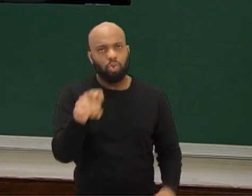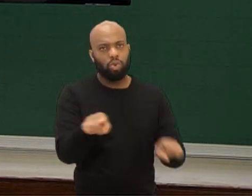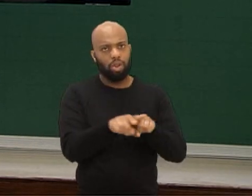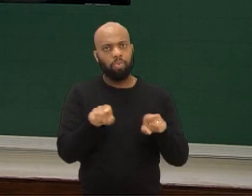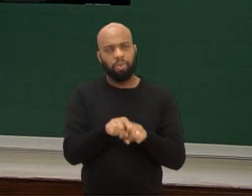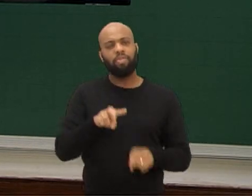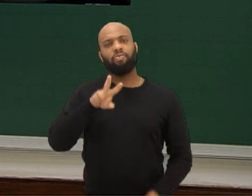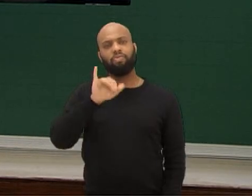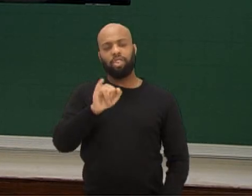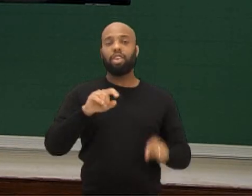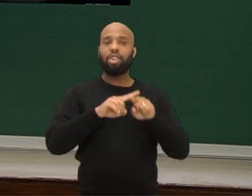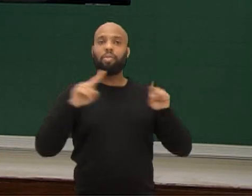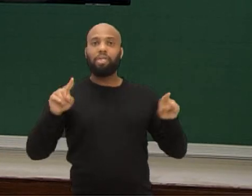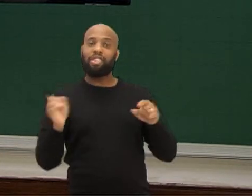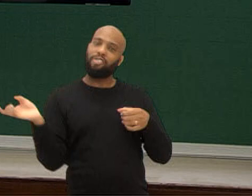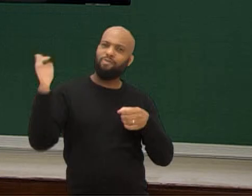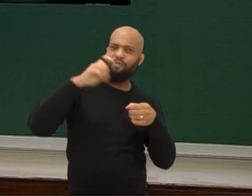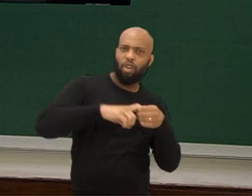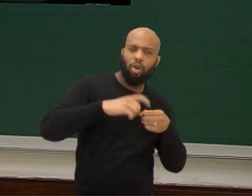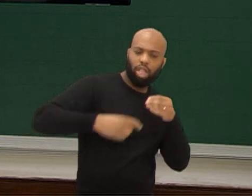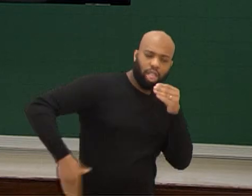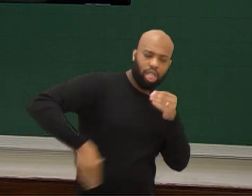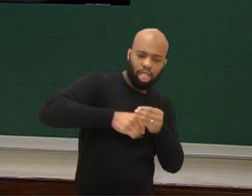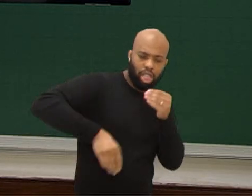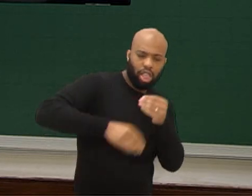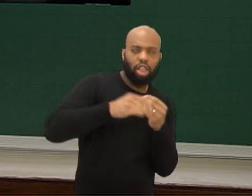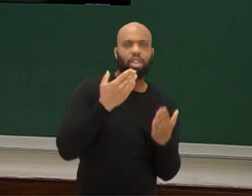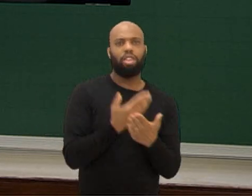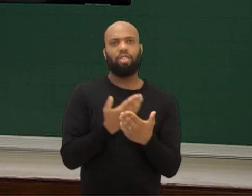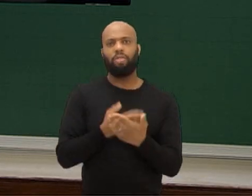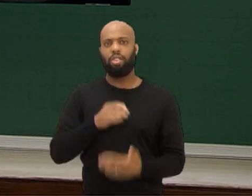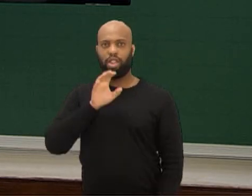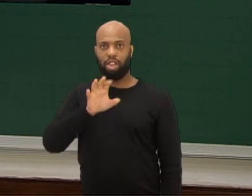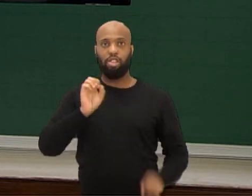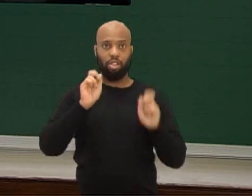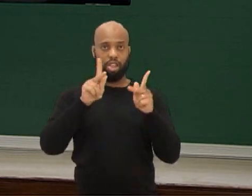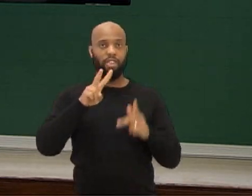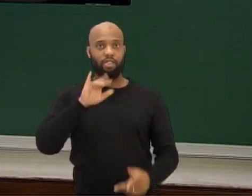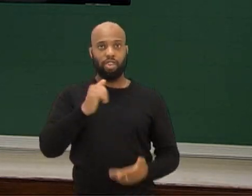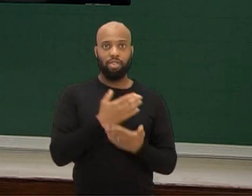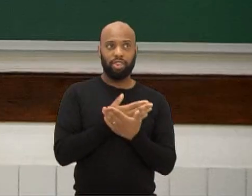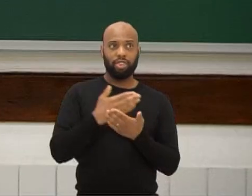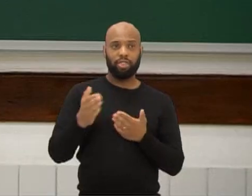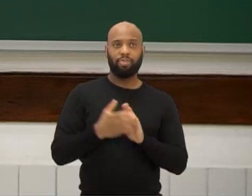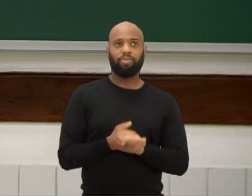e daí a gente vai voltar a estudar isso, ok? Então vamos lá?